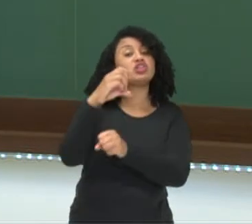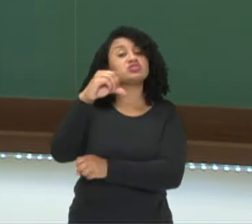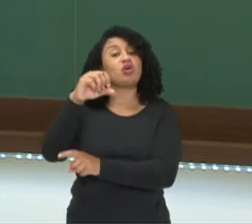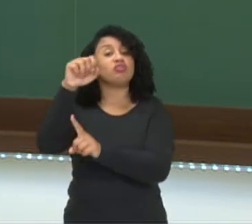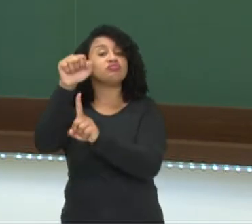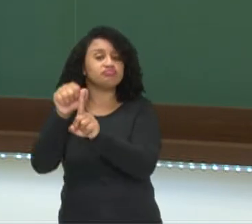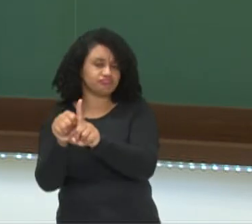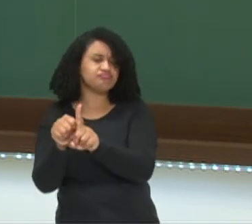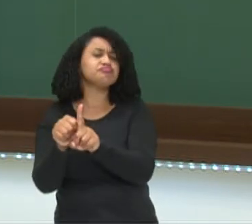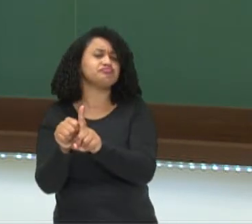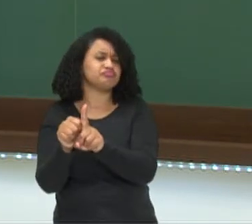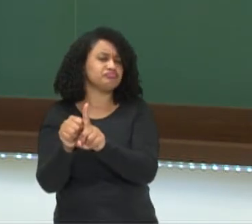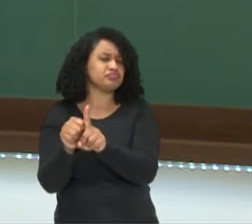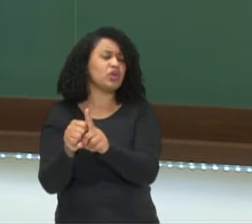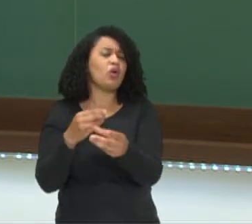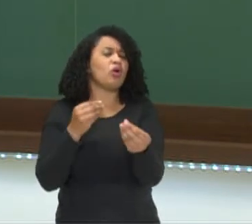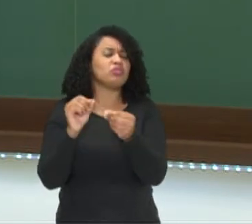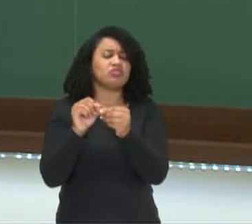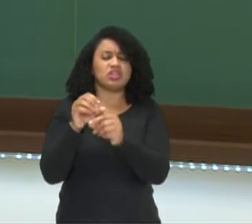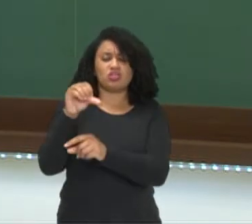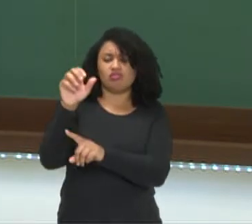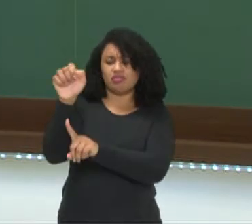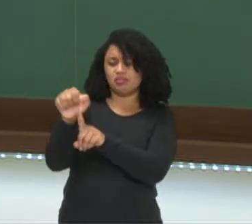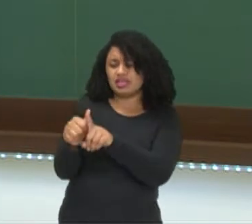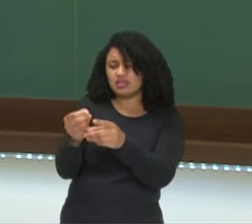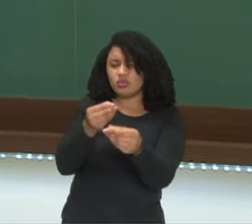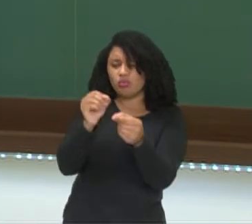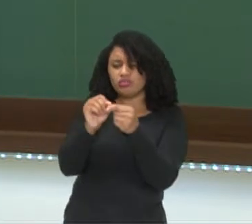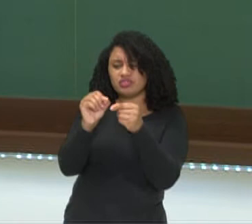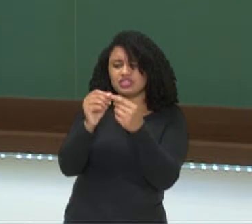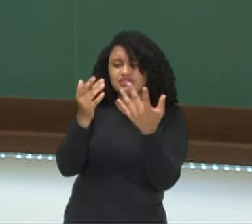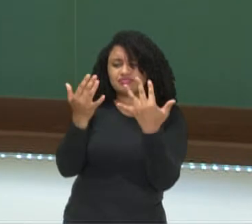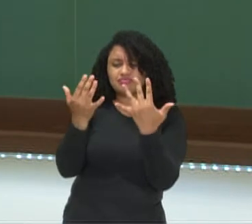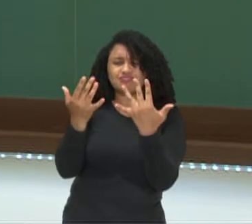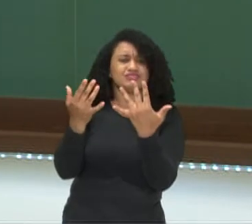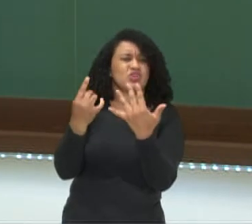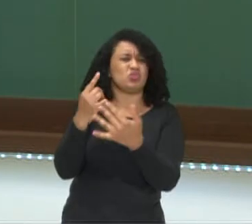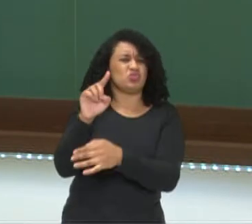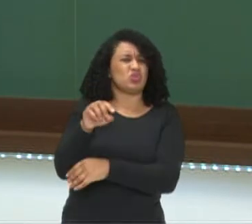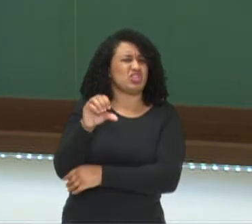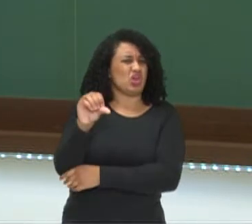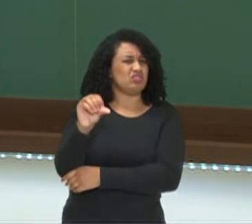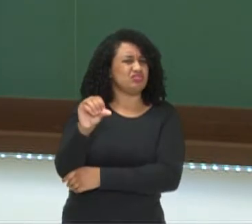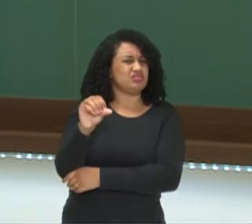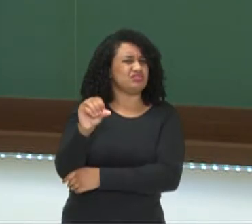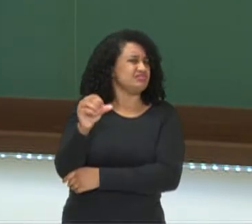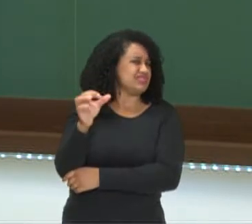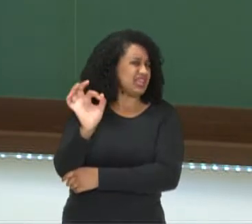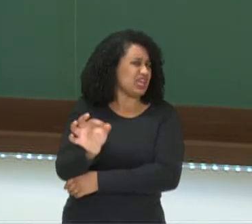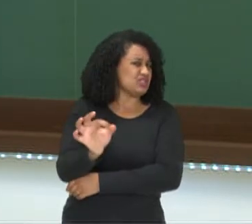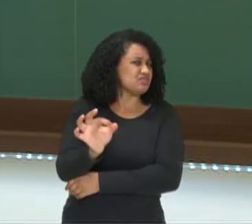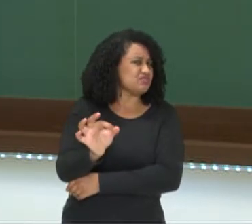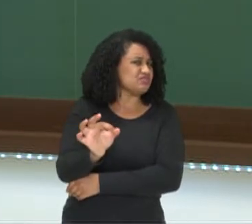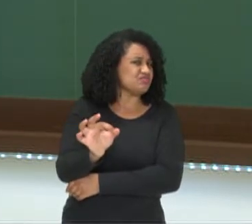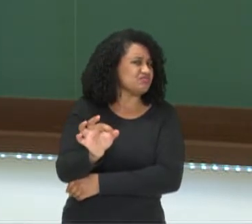meses. O que a gente faz com esses 9 meses? Será que eu escrevo 1,9? É isso?